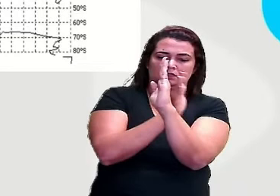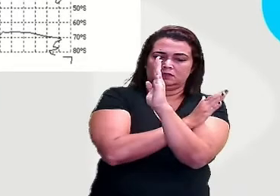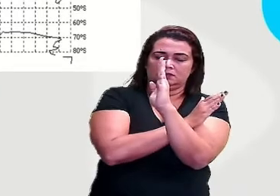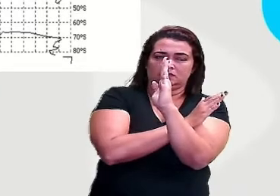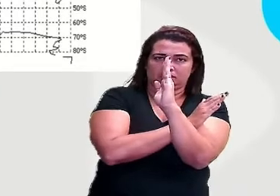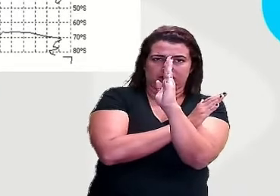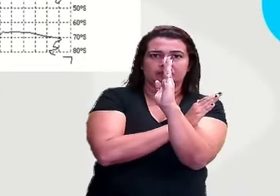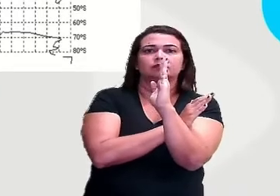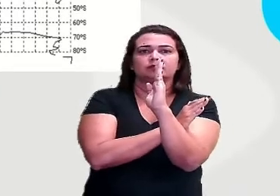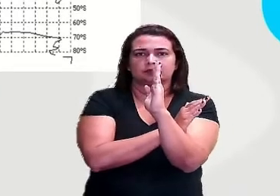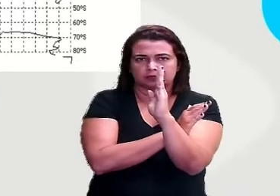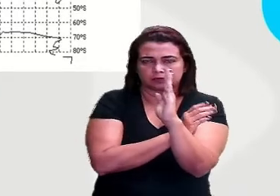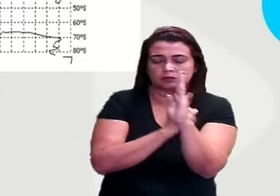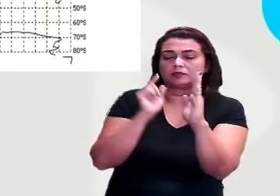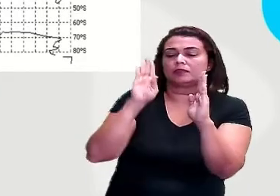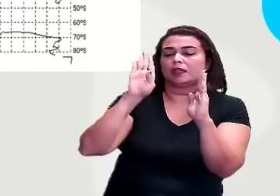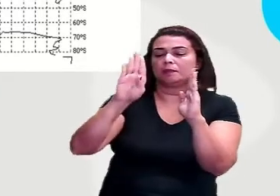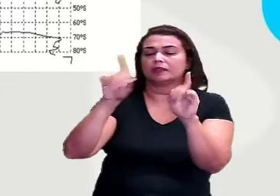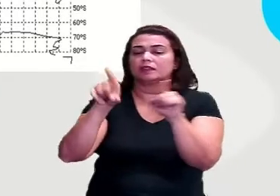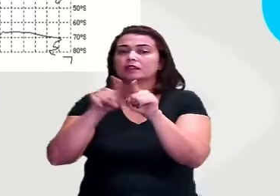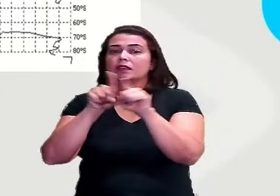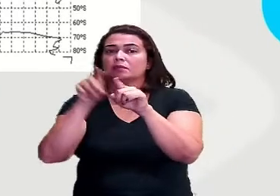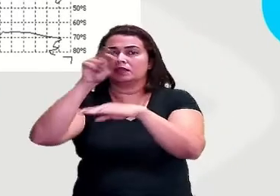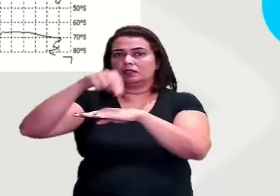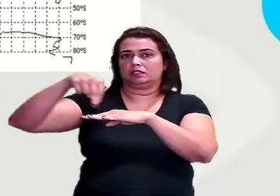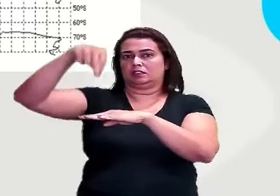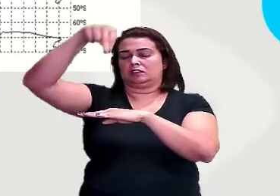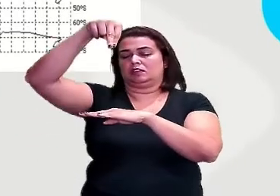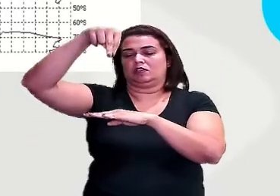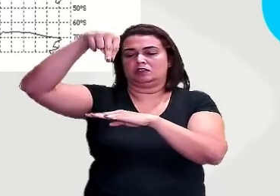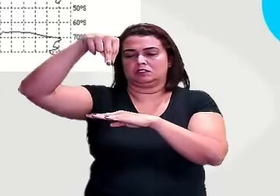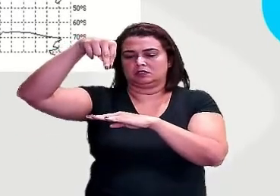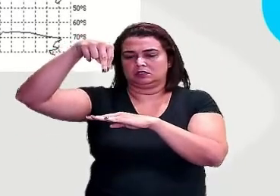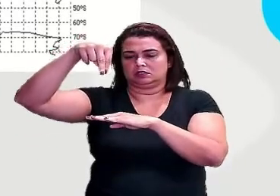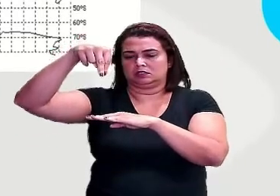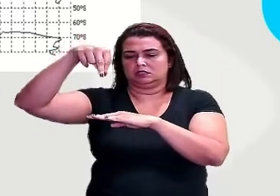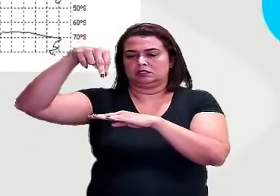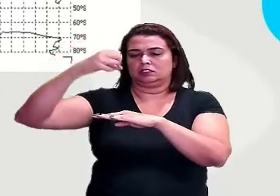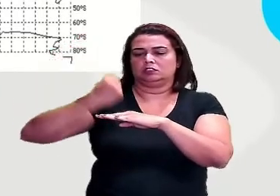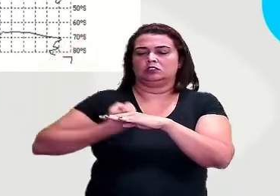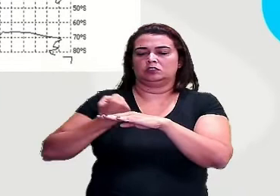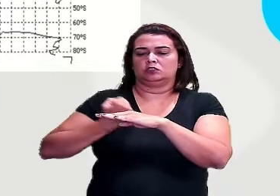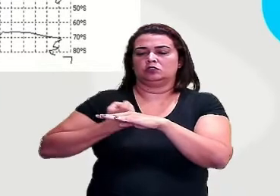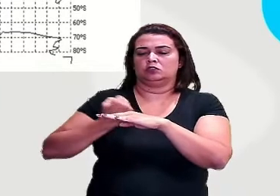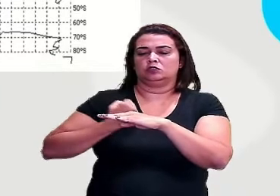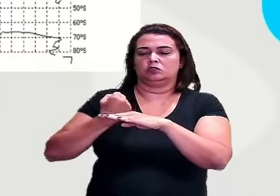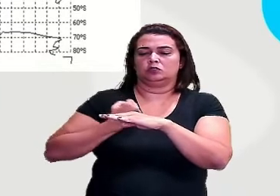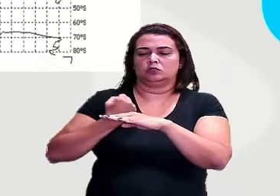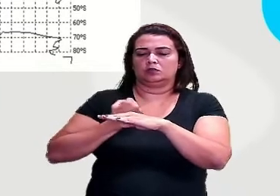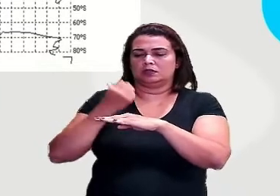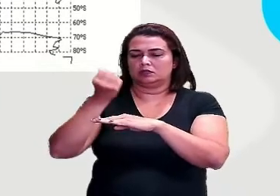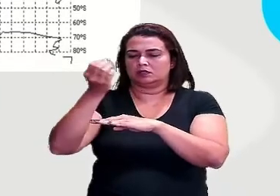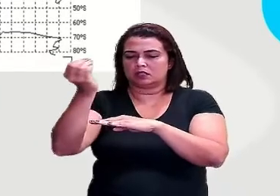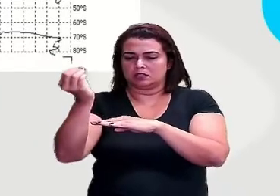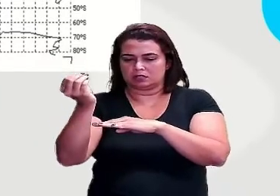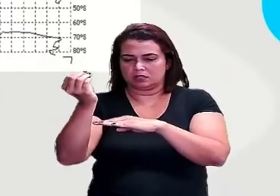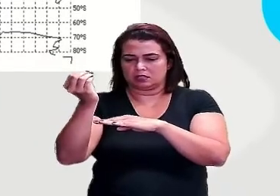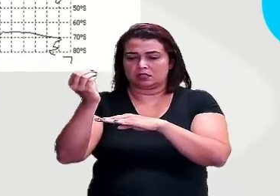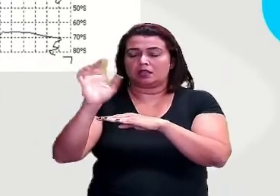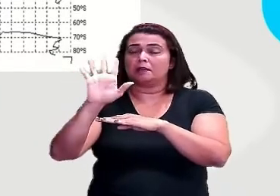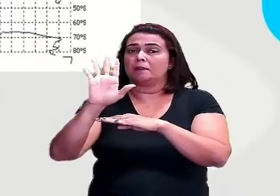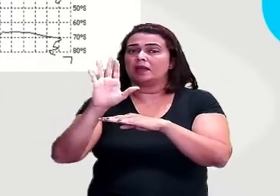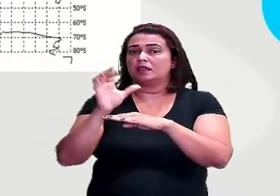porque está 60 graus acima da linha do Equador. Porém, ele está a 80 graus leste, por conta que ele